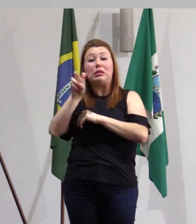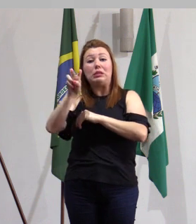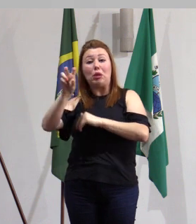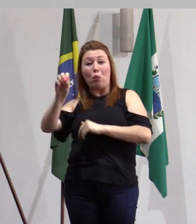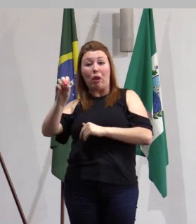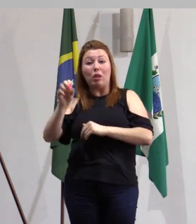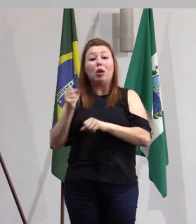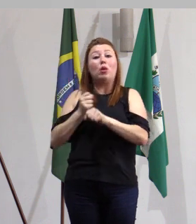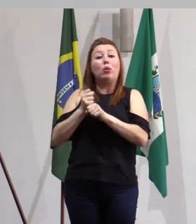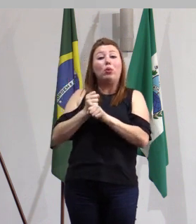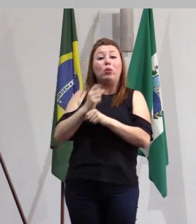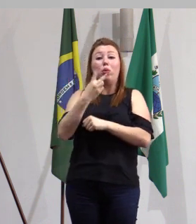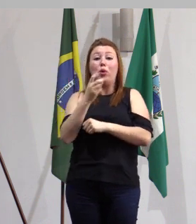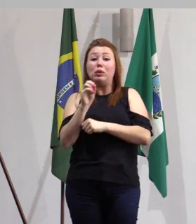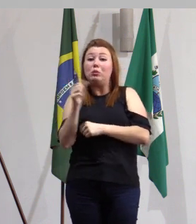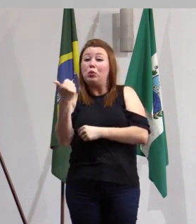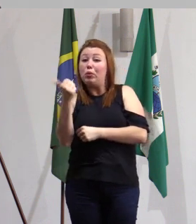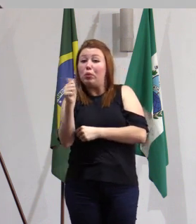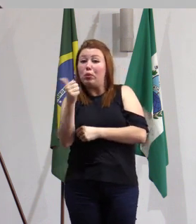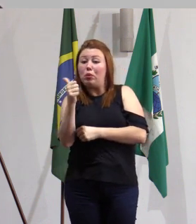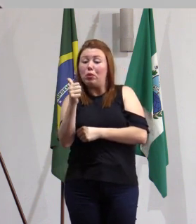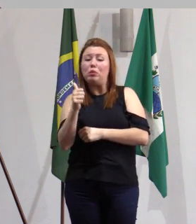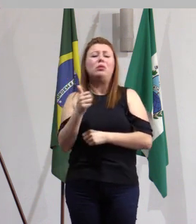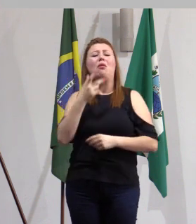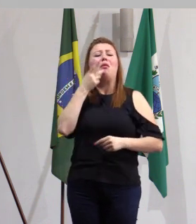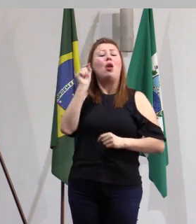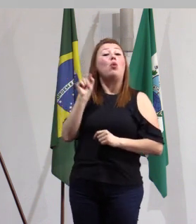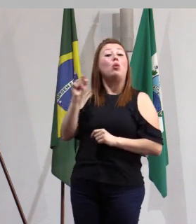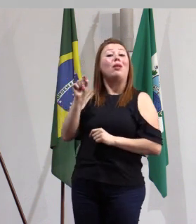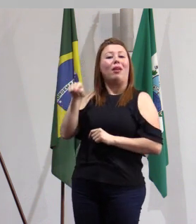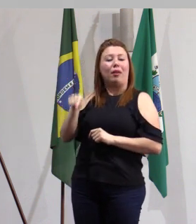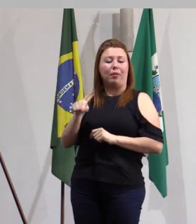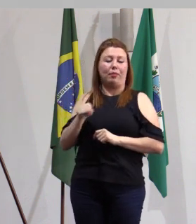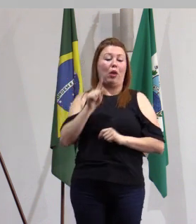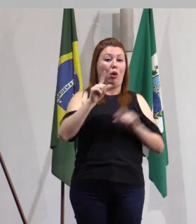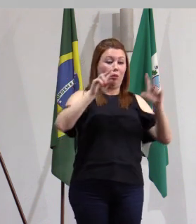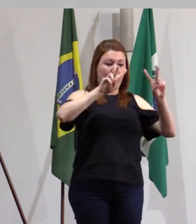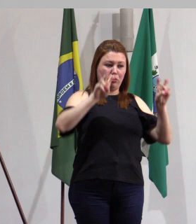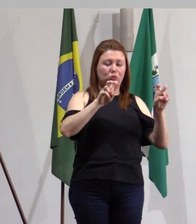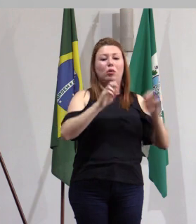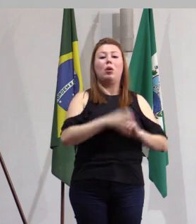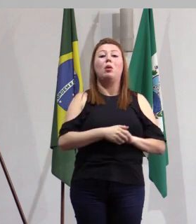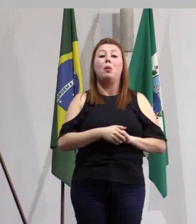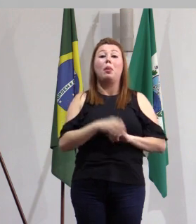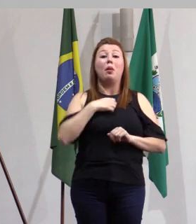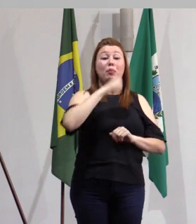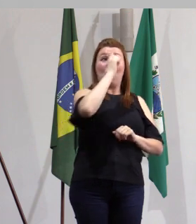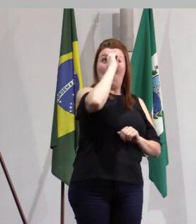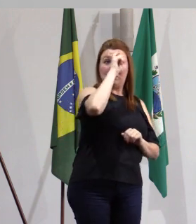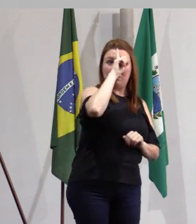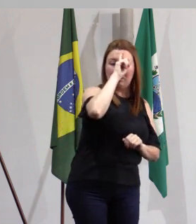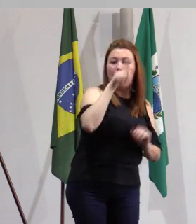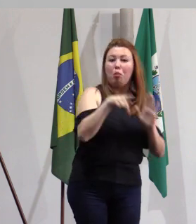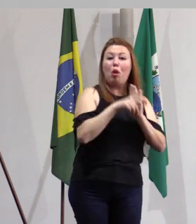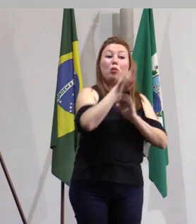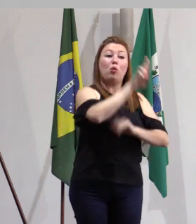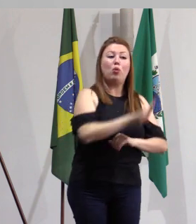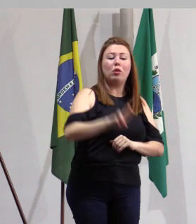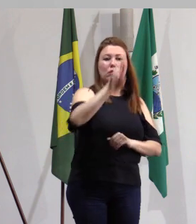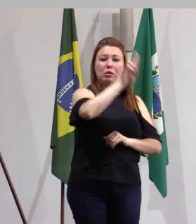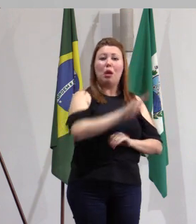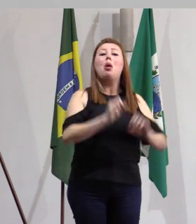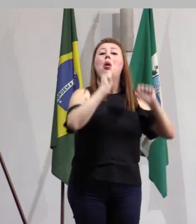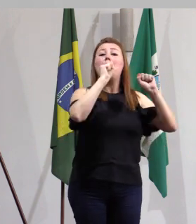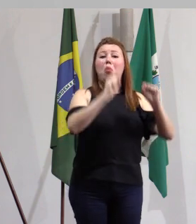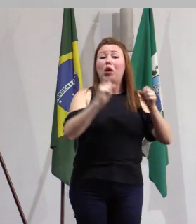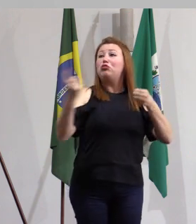12.550/2011, dizendo o seguinte, a partir de agora, esse é o projeto: os hospitais universitários poderão aceitar